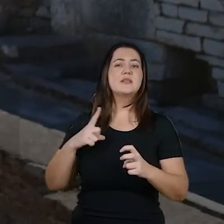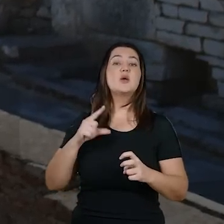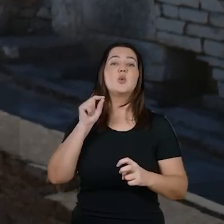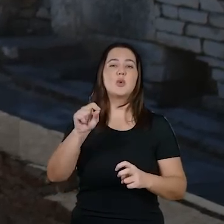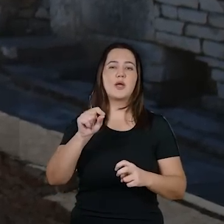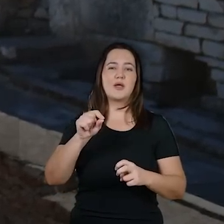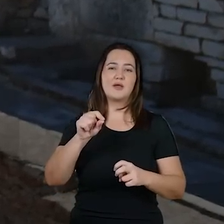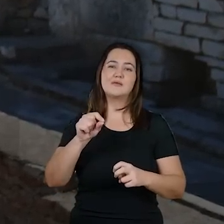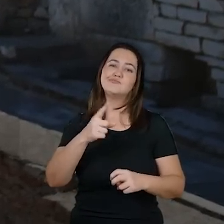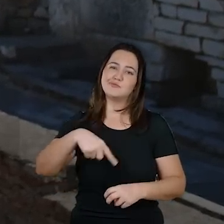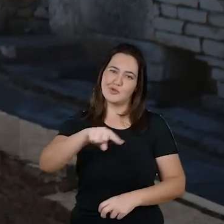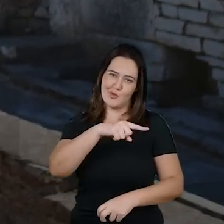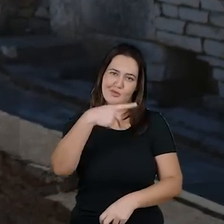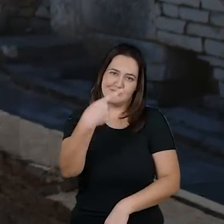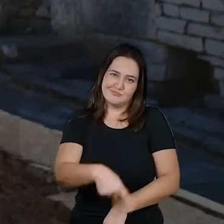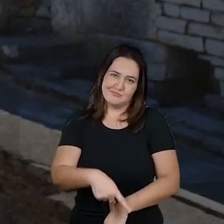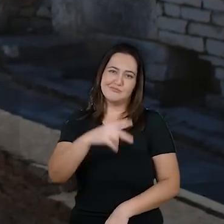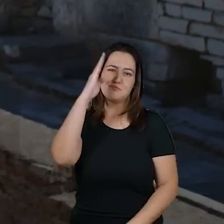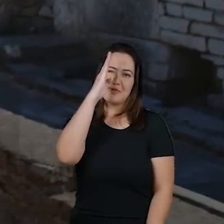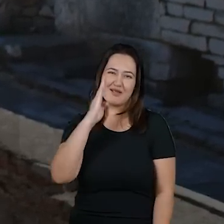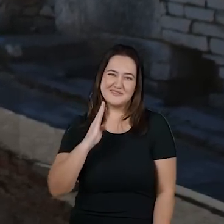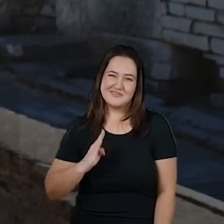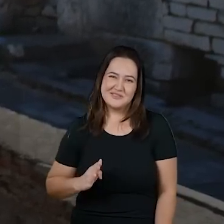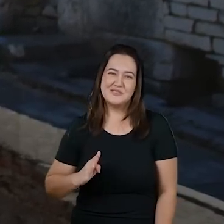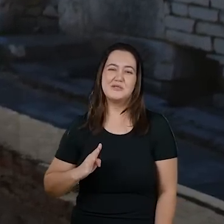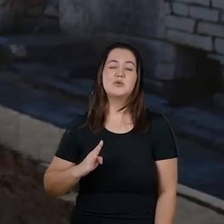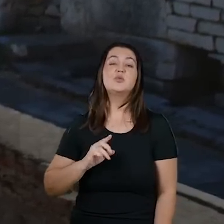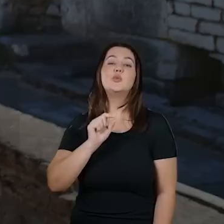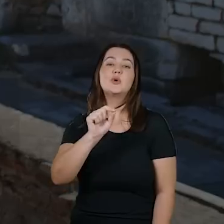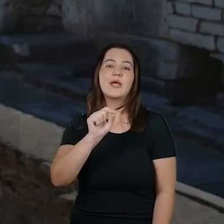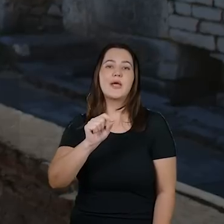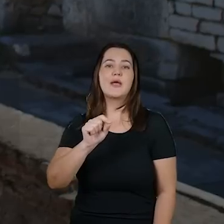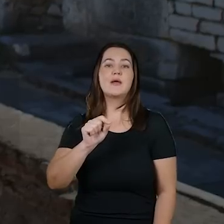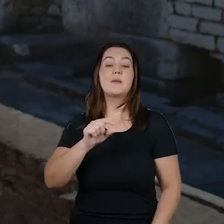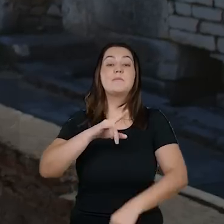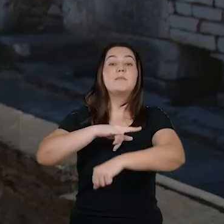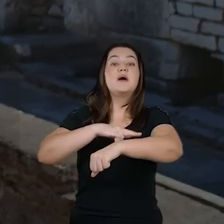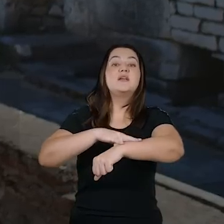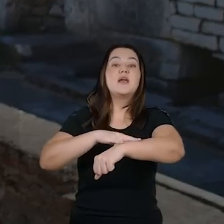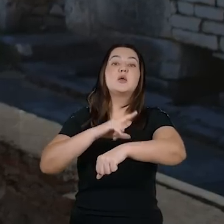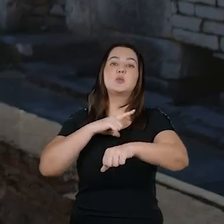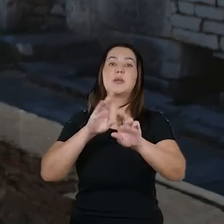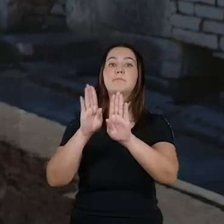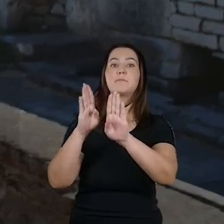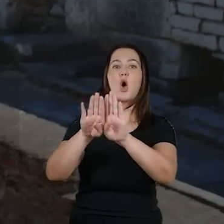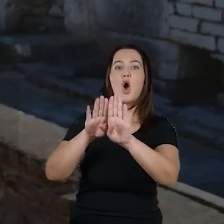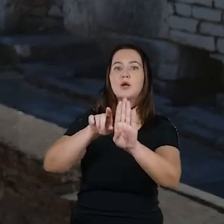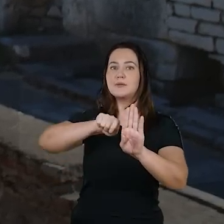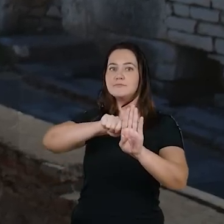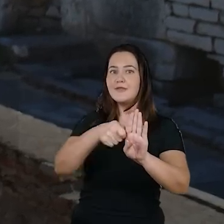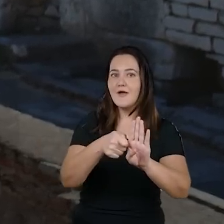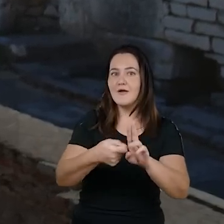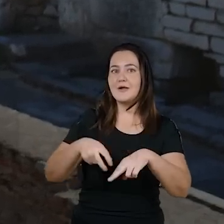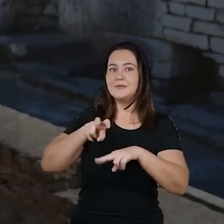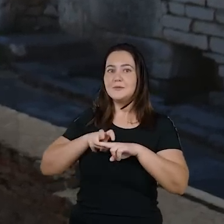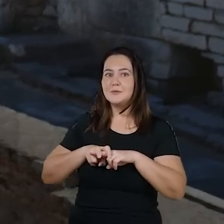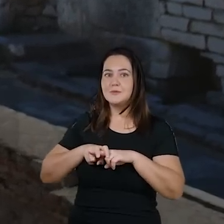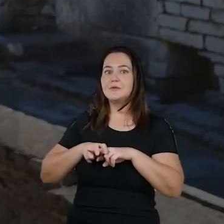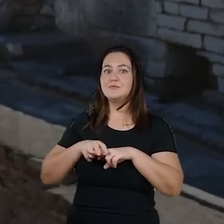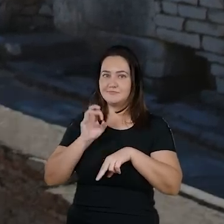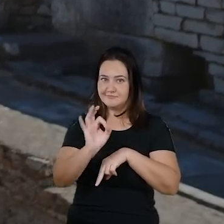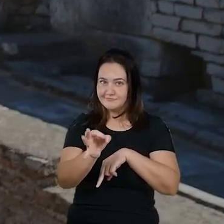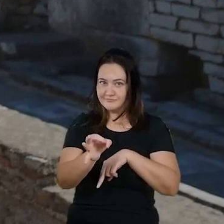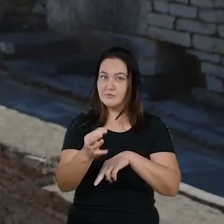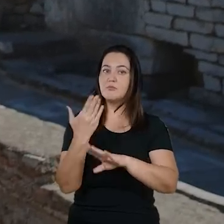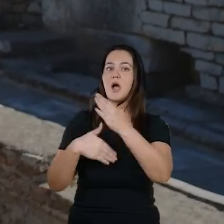que, pela nossa cultura ocidental, você precisa de privacidade quando está no banheiro. Isto não havia nos tempos